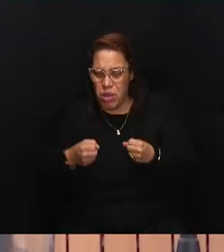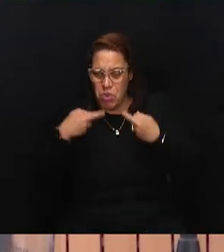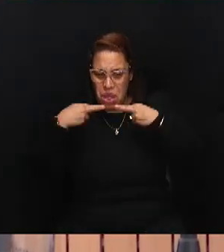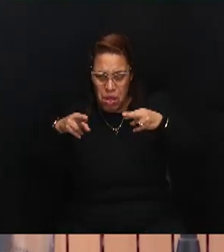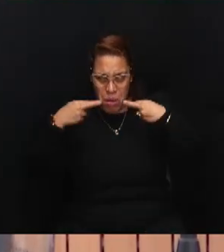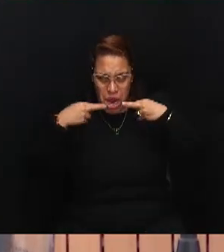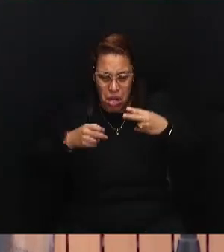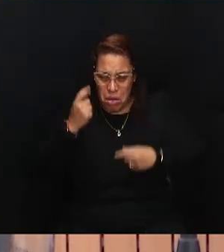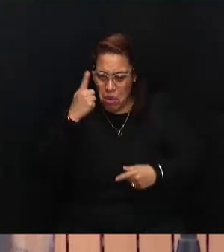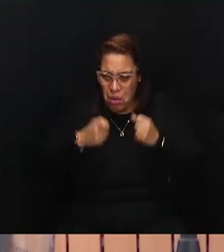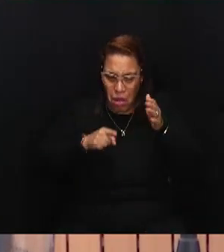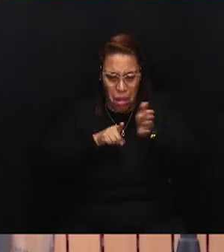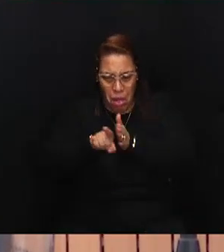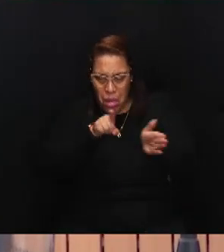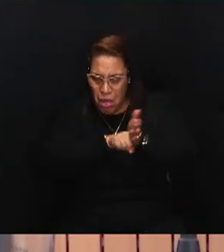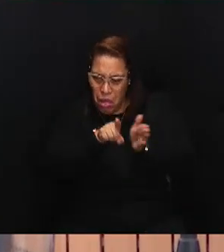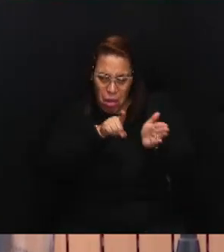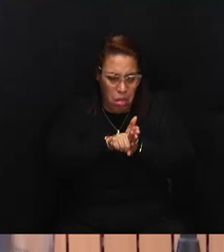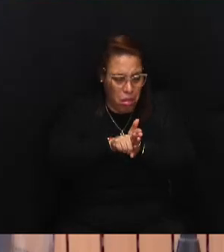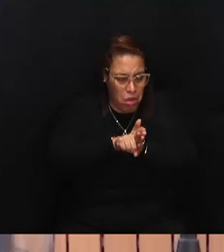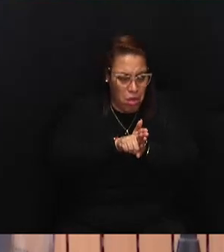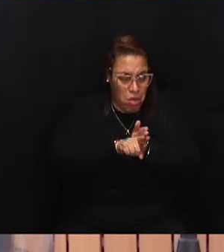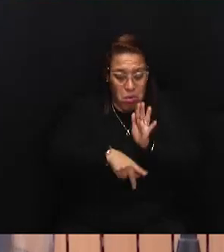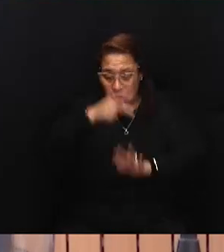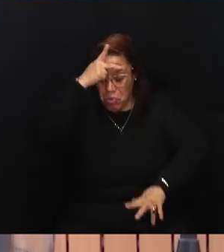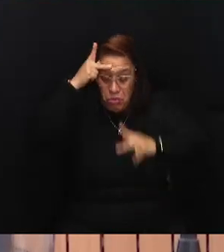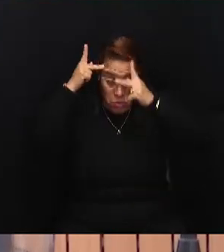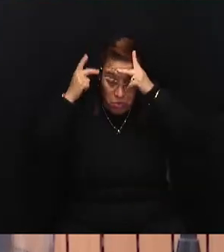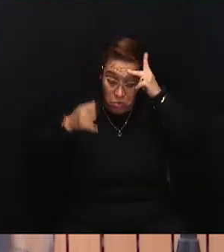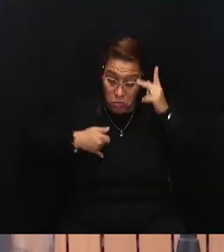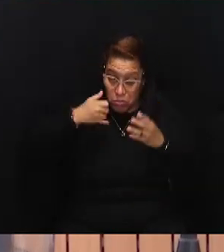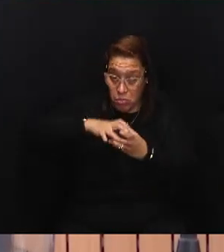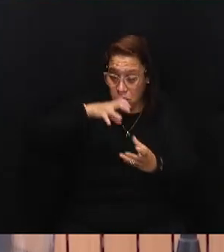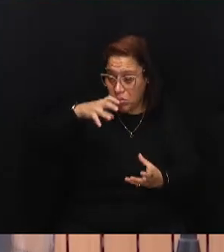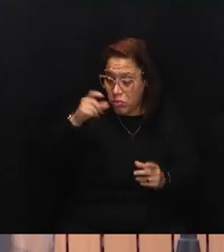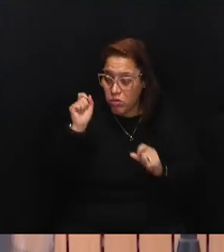reclamações e questionamentos de muitas pessoas idosas,